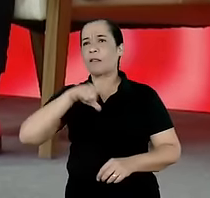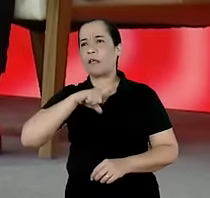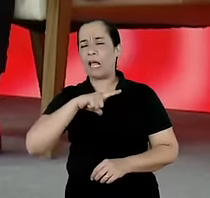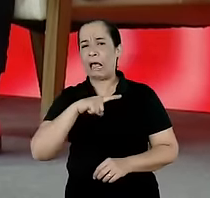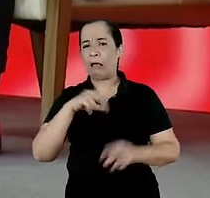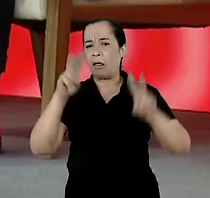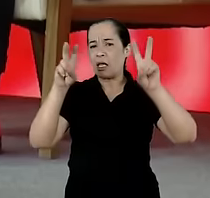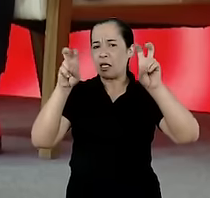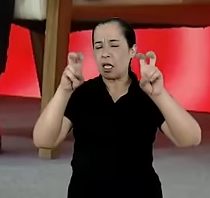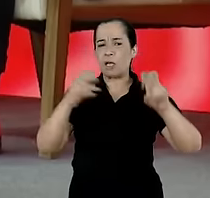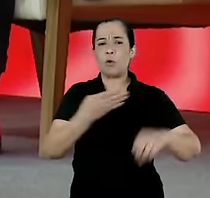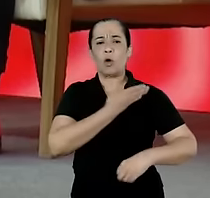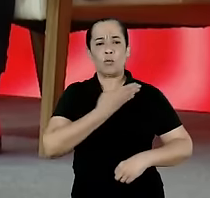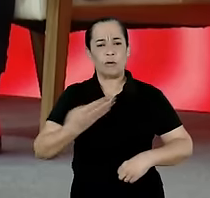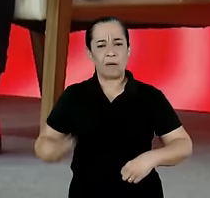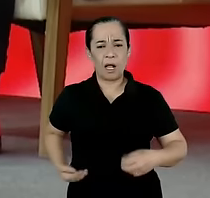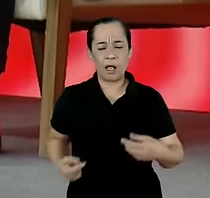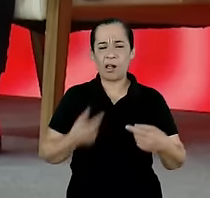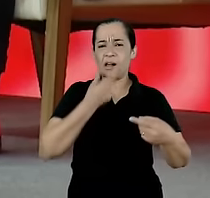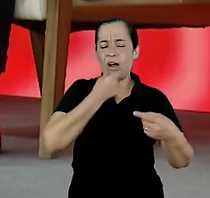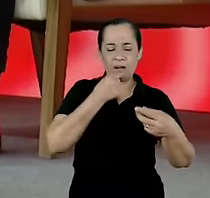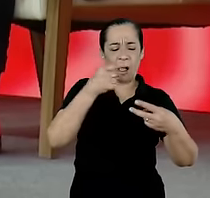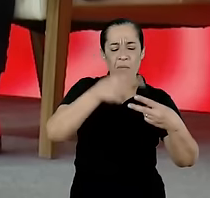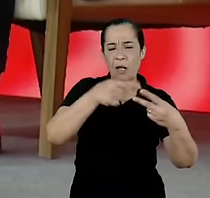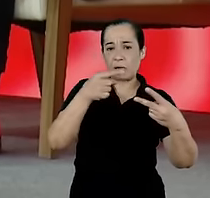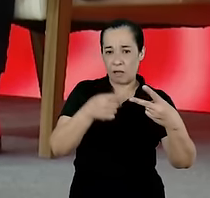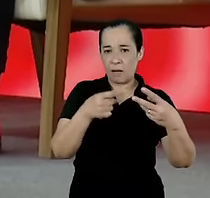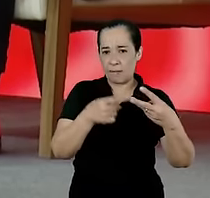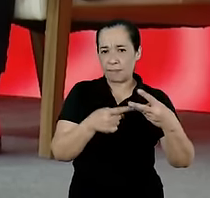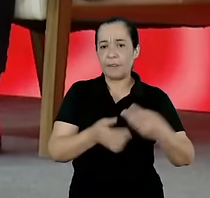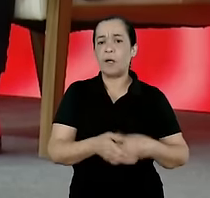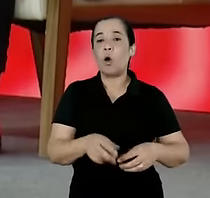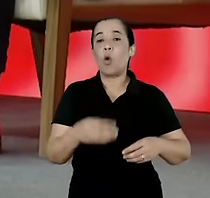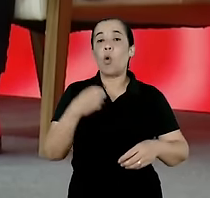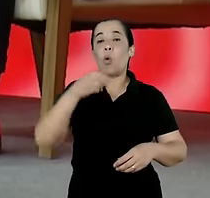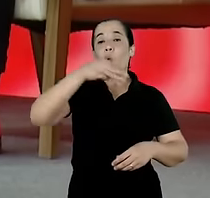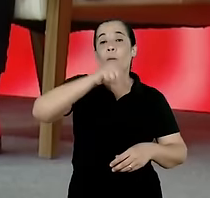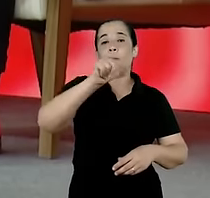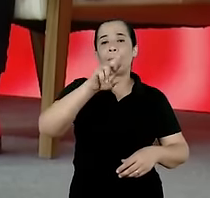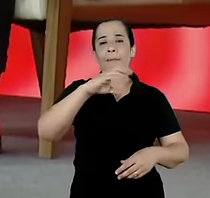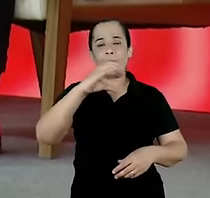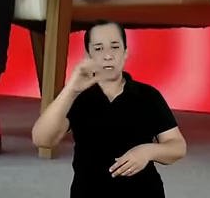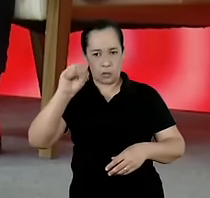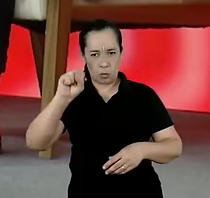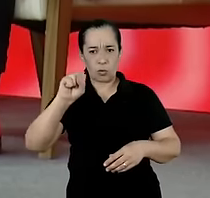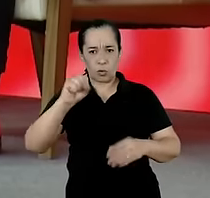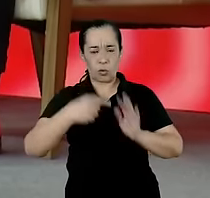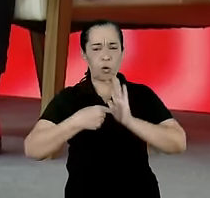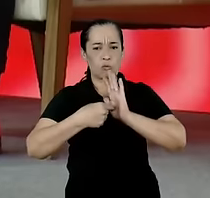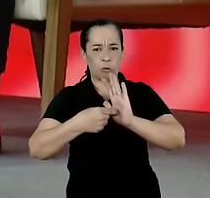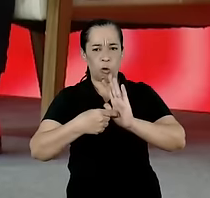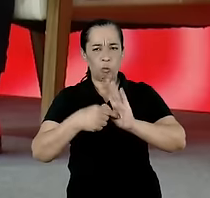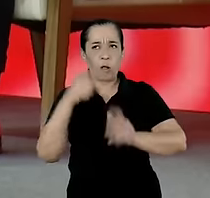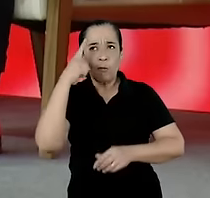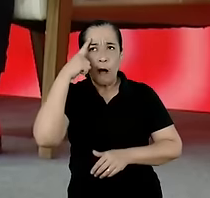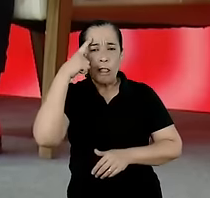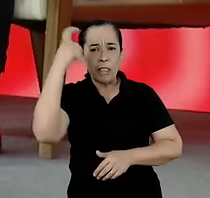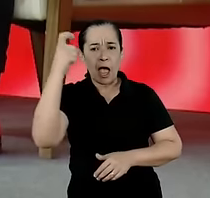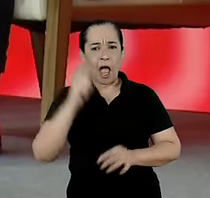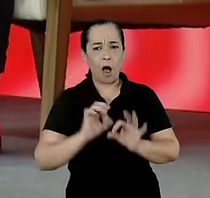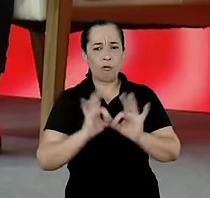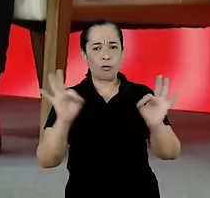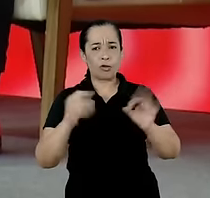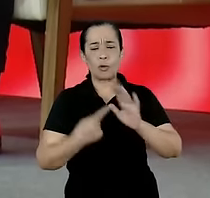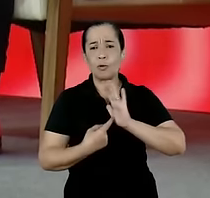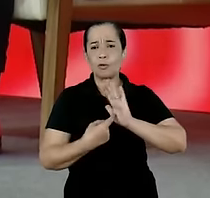exemplo do Private enforcement que é uma ideia que o Marcos trouxe que é uma ideia muito sólida pra gente reforçar os direitos dos